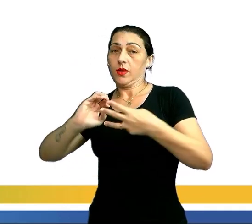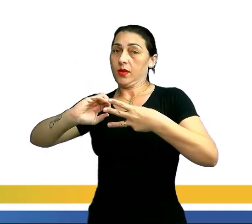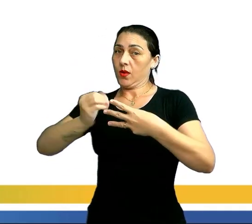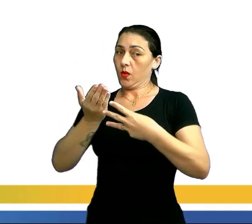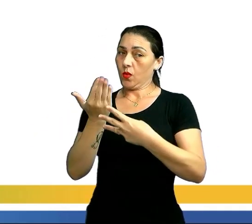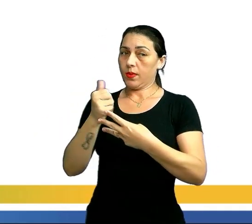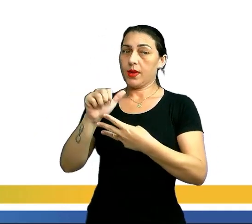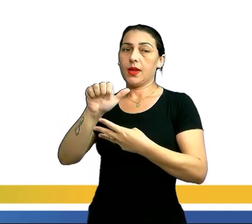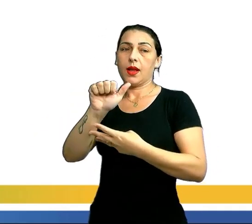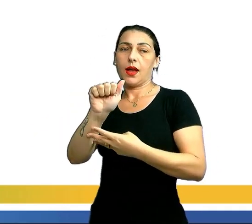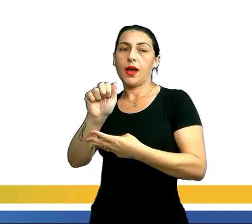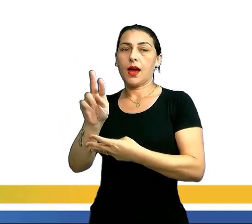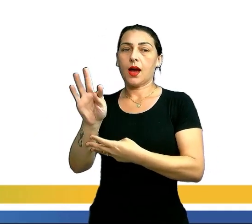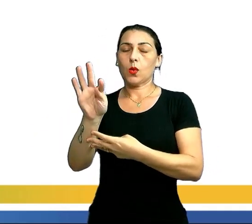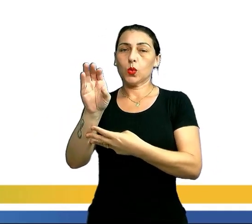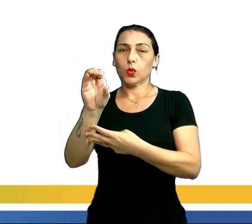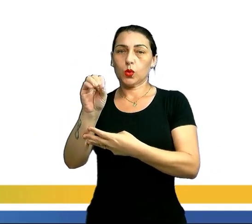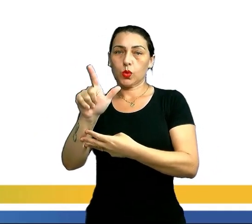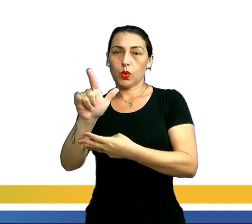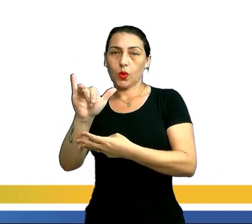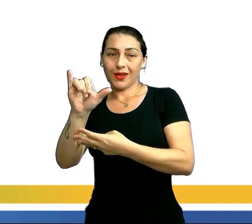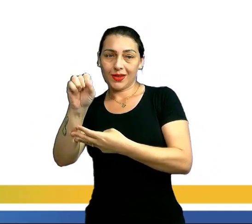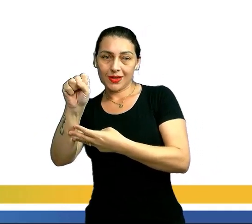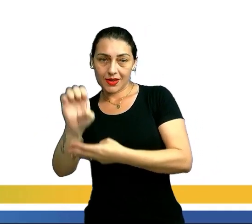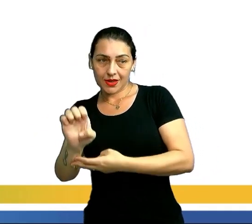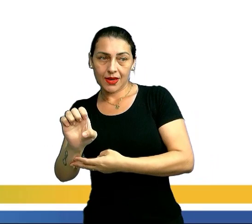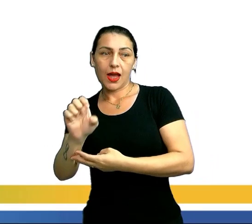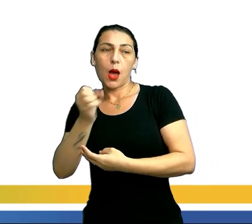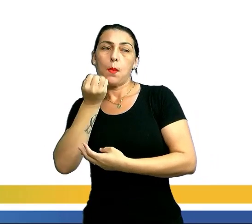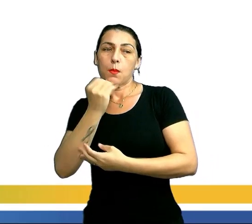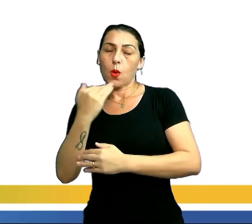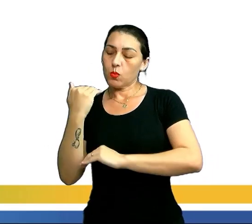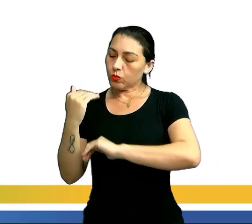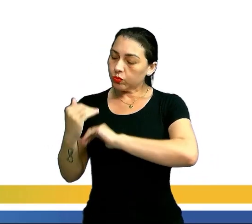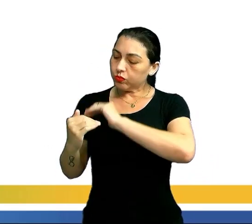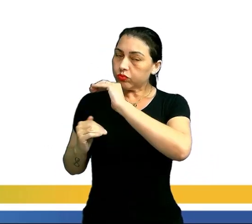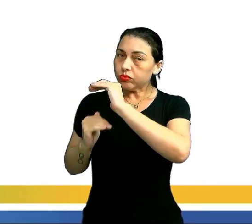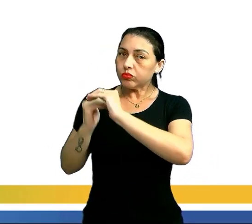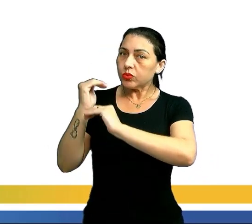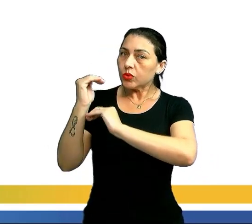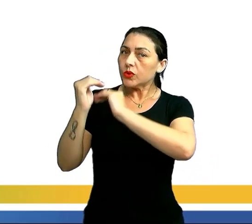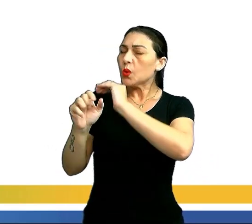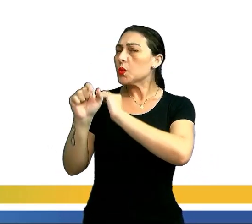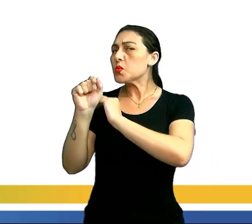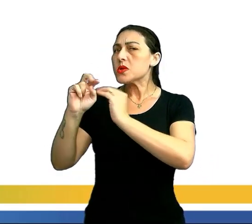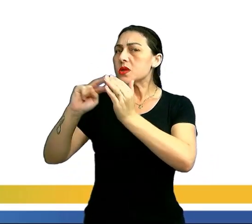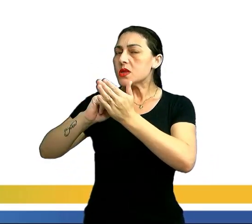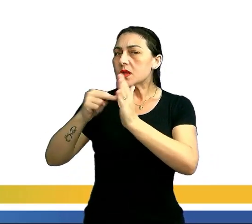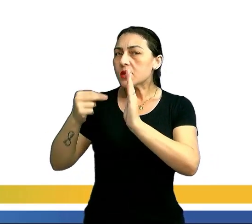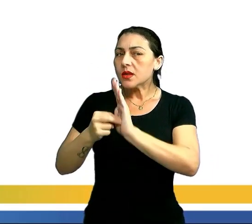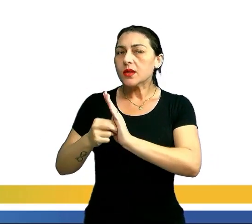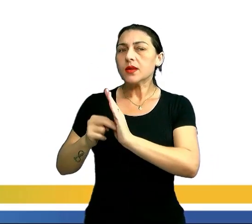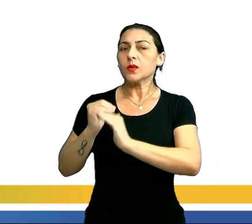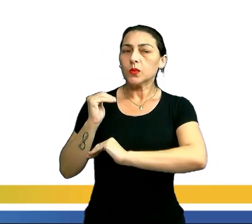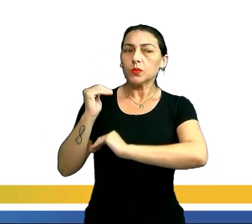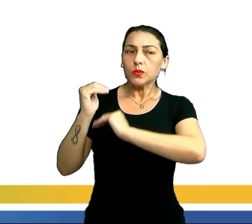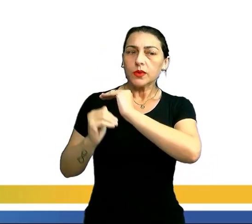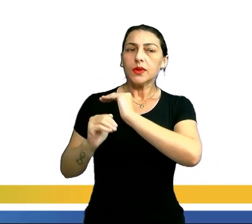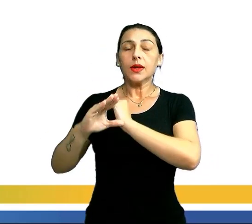intracelular, estão envolvidos na autólise. O que é autólise? É um